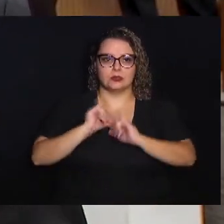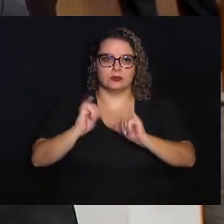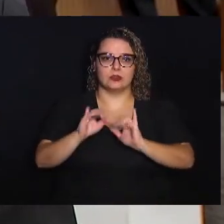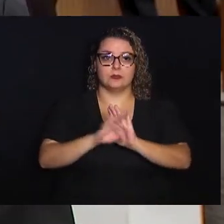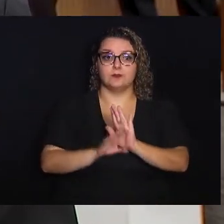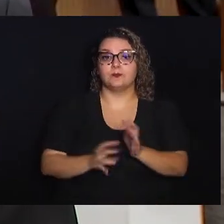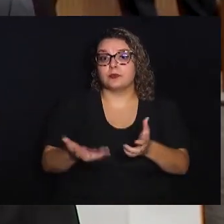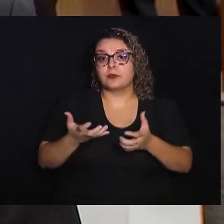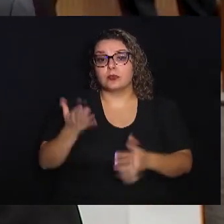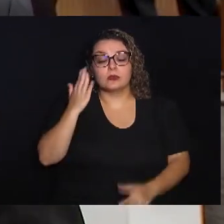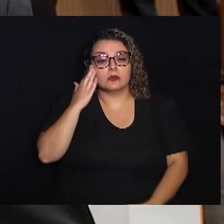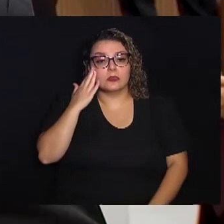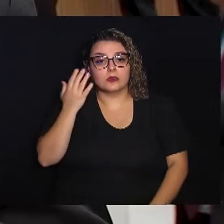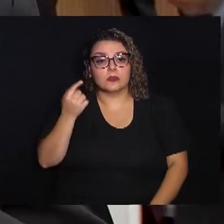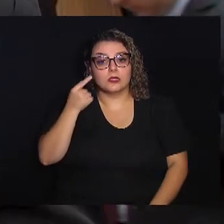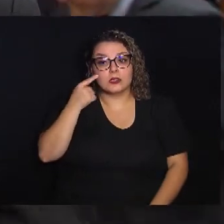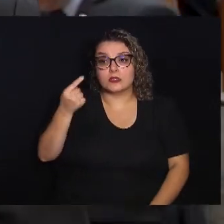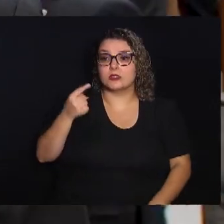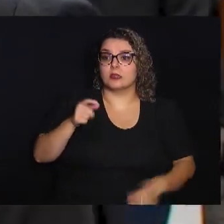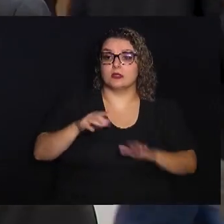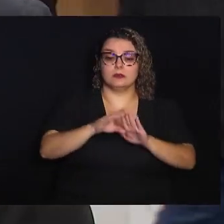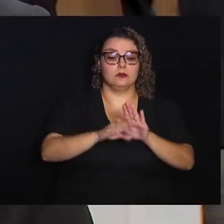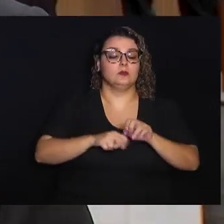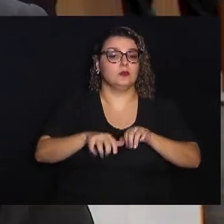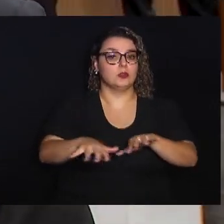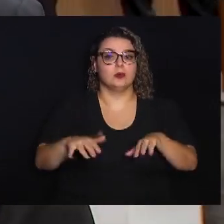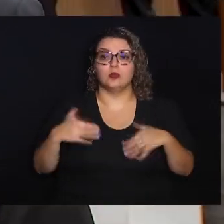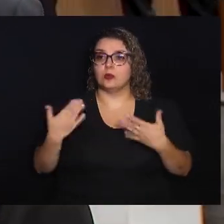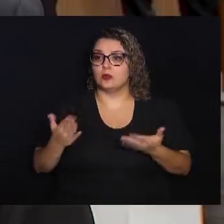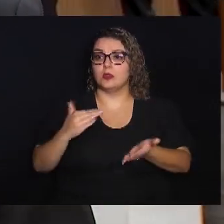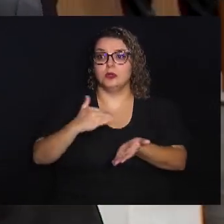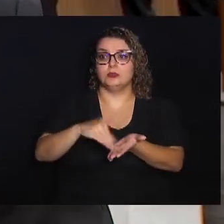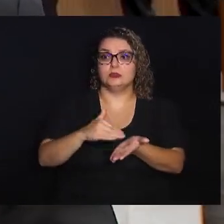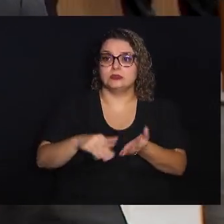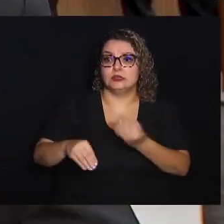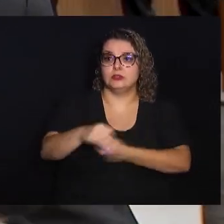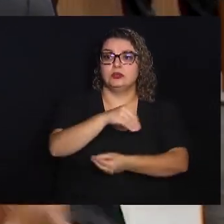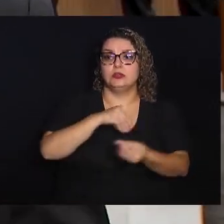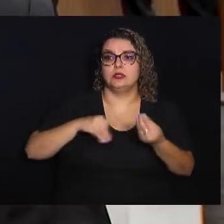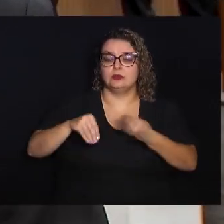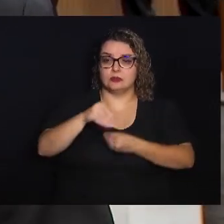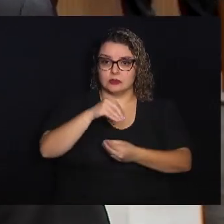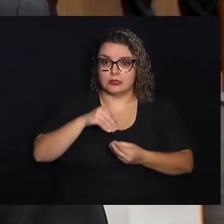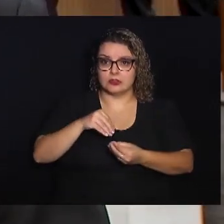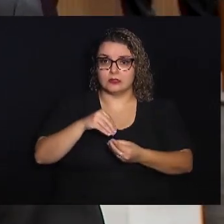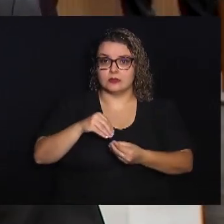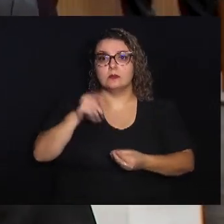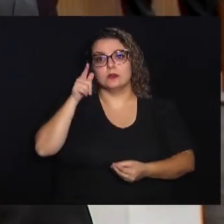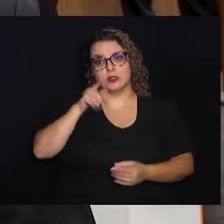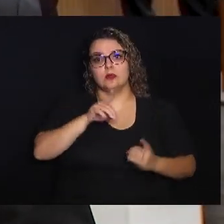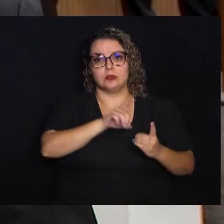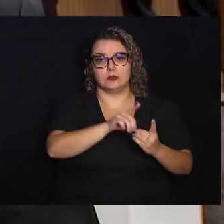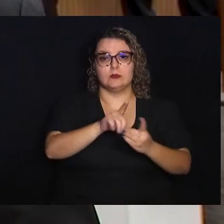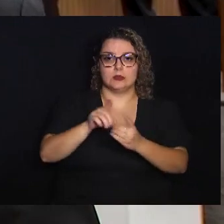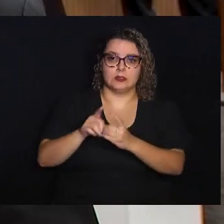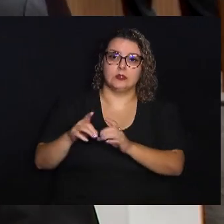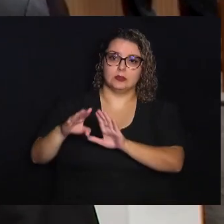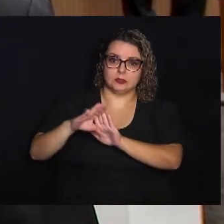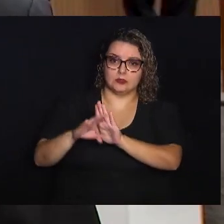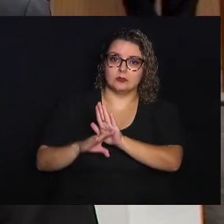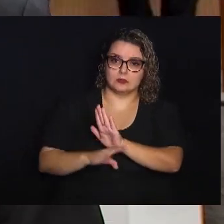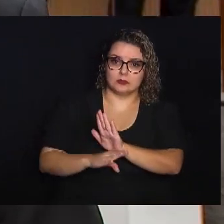saber a dimensão desse programa, quais são as secretarias envolvidas, para dar conta de um programa